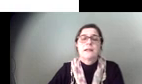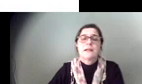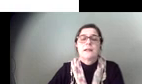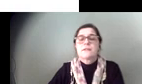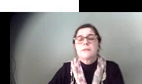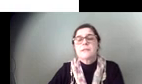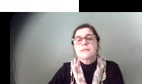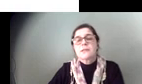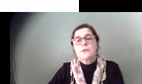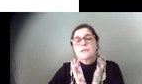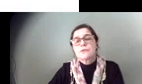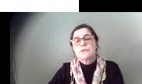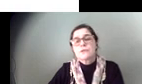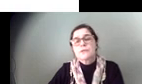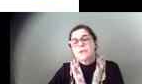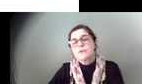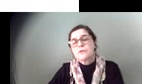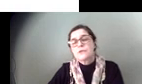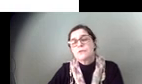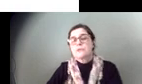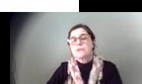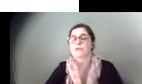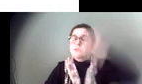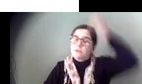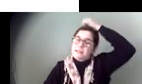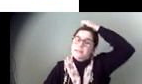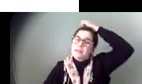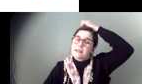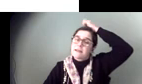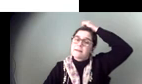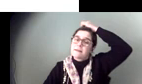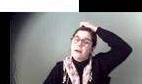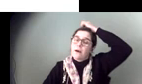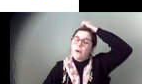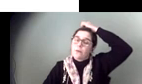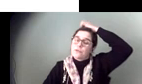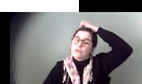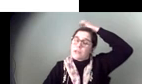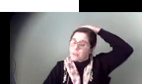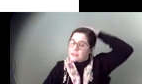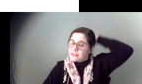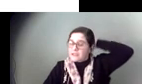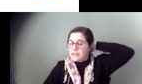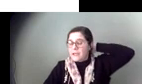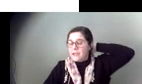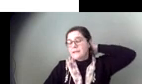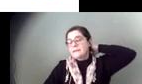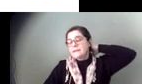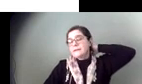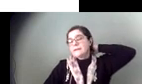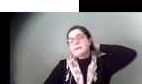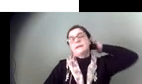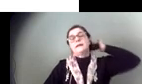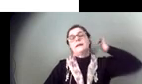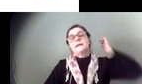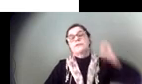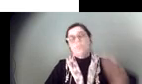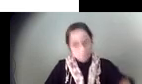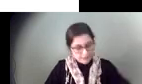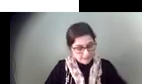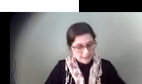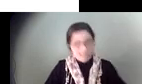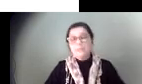né? Nós trabalhamos aqui com a resolução, que é uma resolução de 2016, onde ela pode ser criada, né?